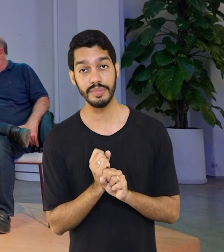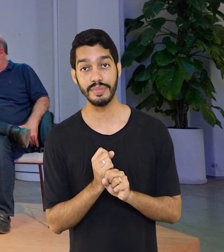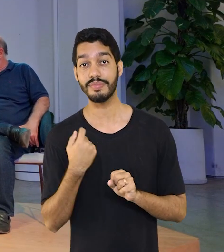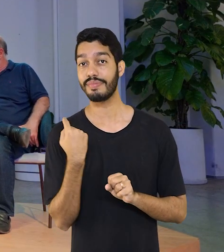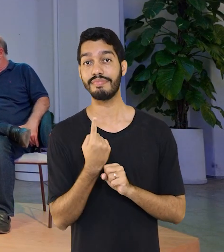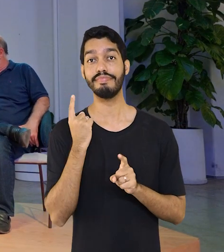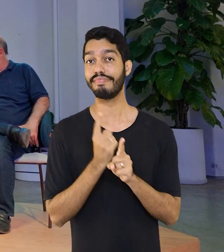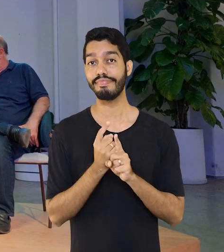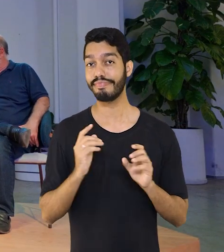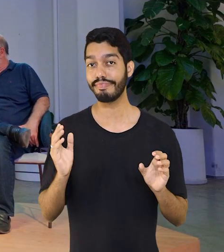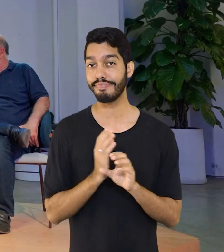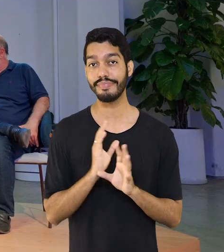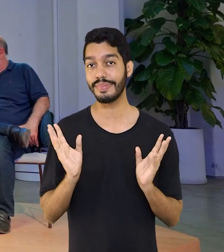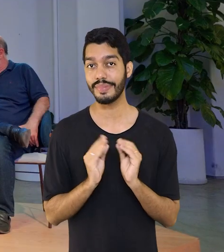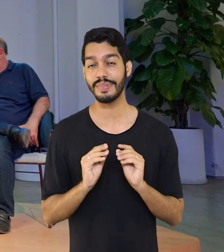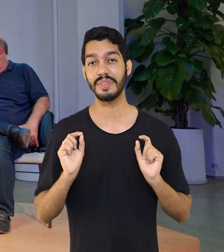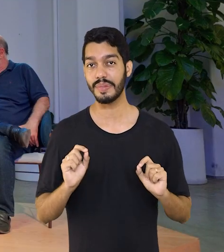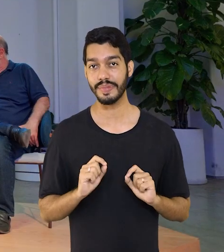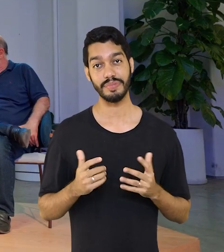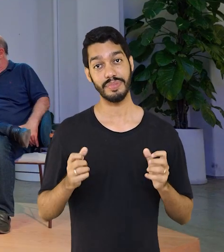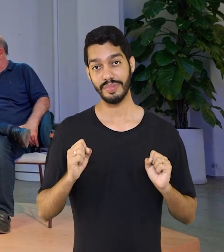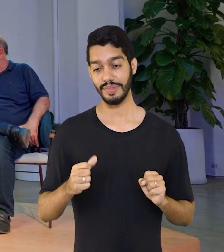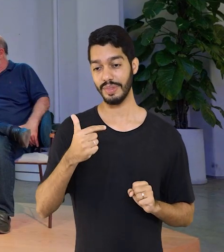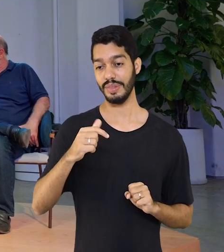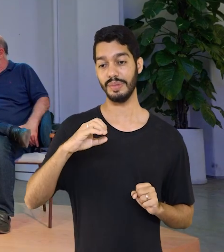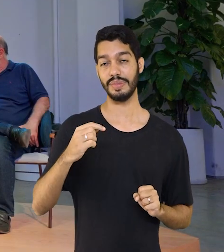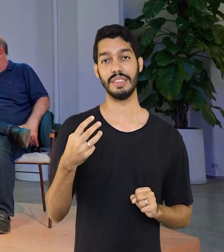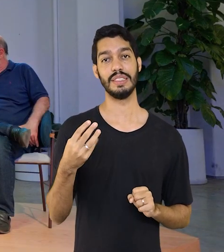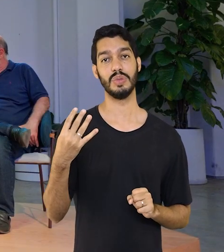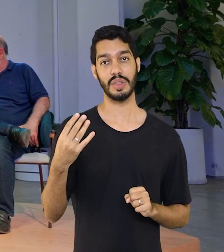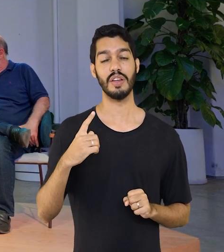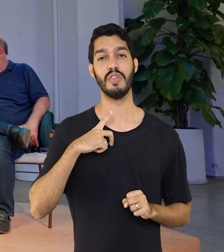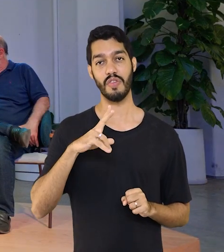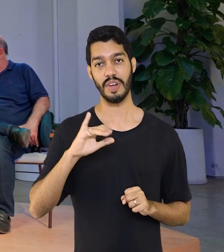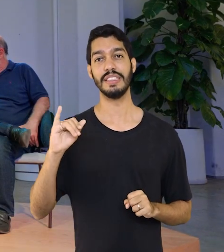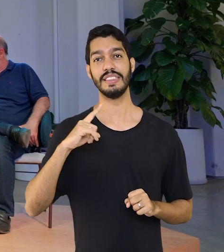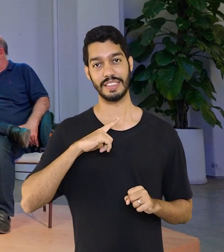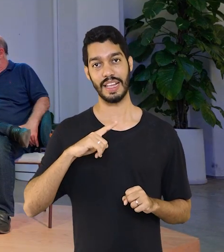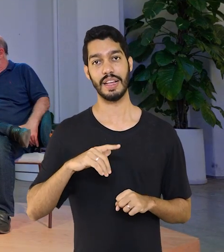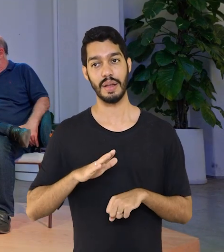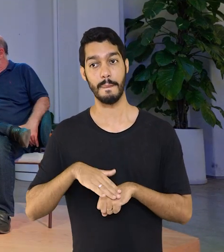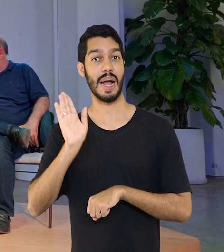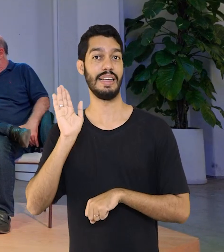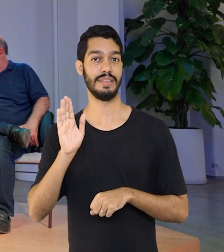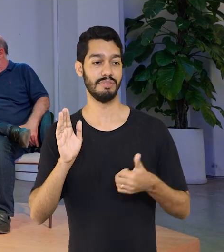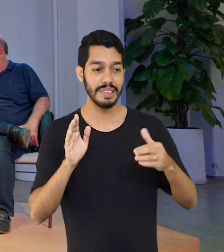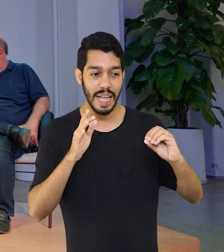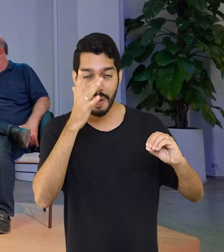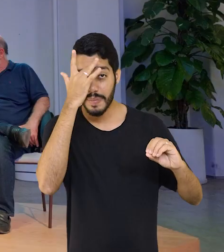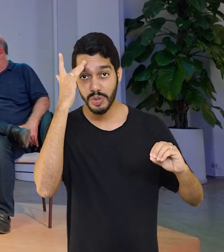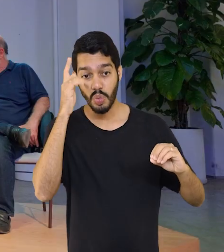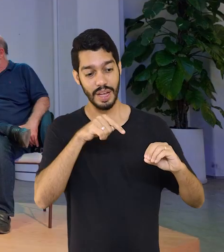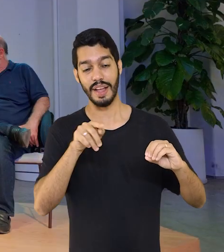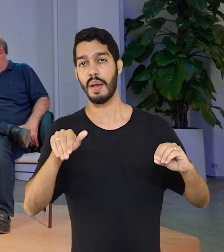E a gente chegou à conclusão de que, tudo mais constante, em 2034 a gente vai ter mais carros e motos